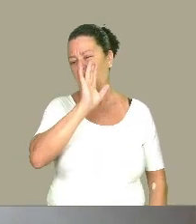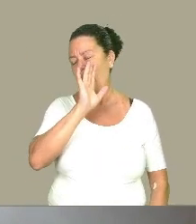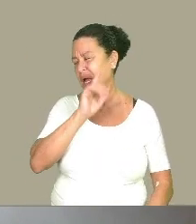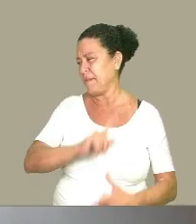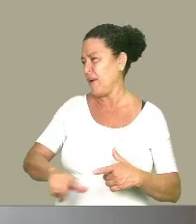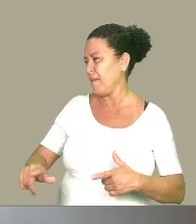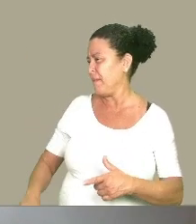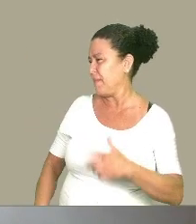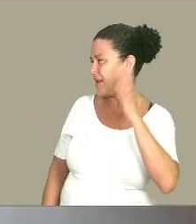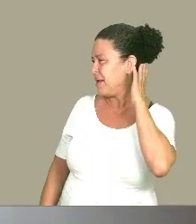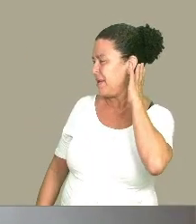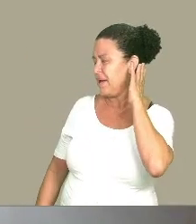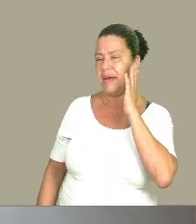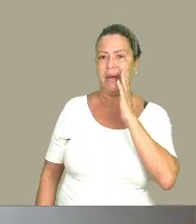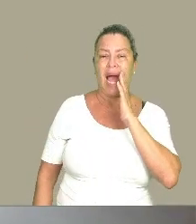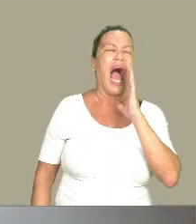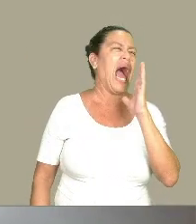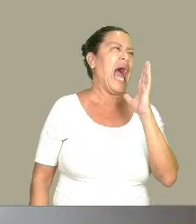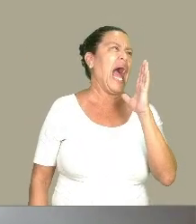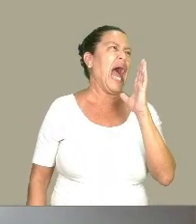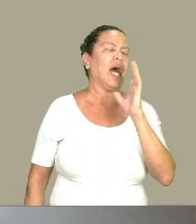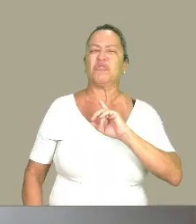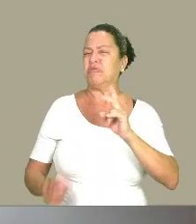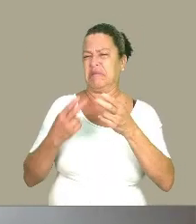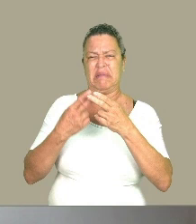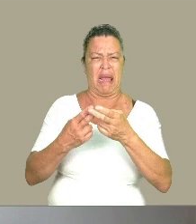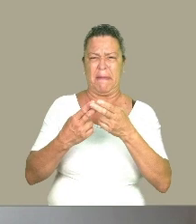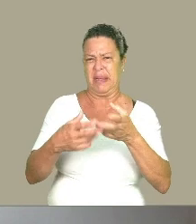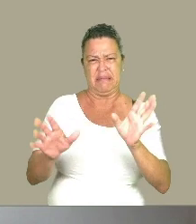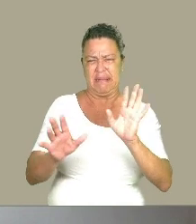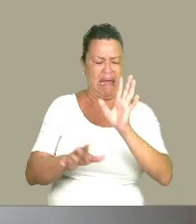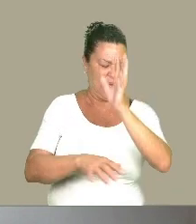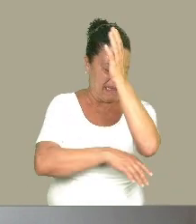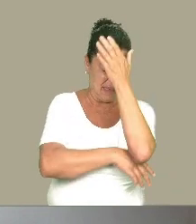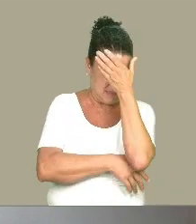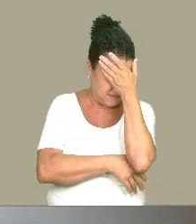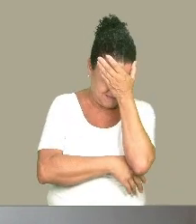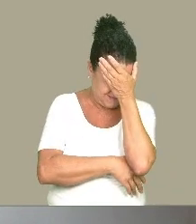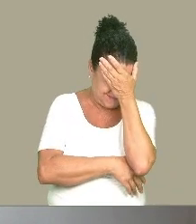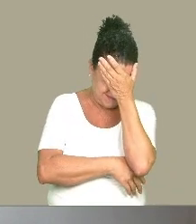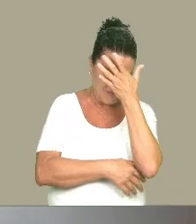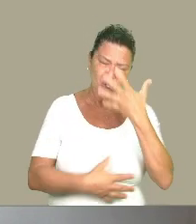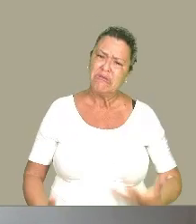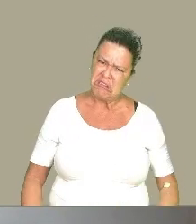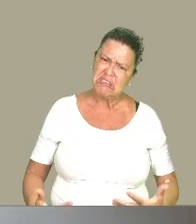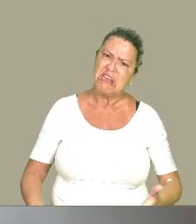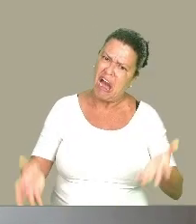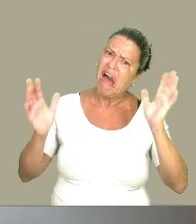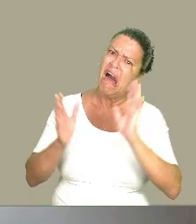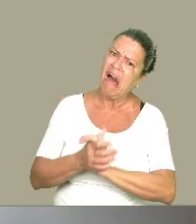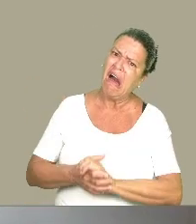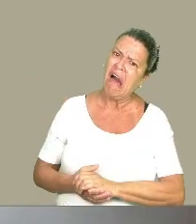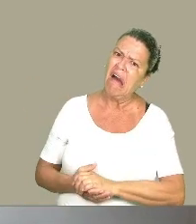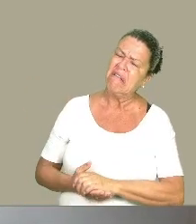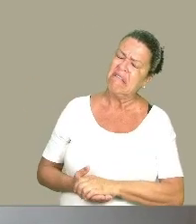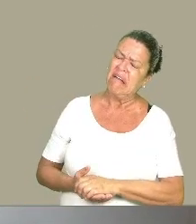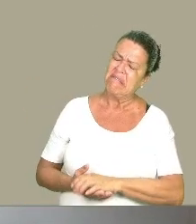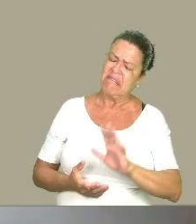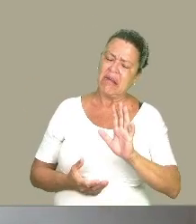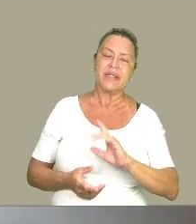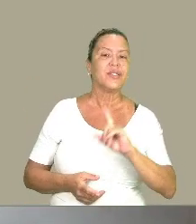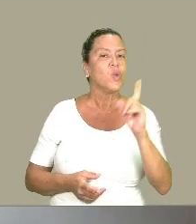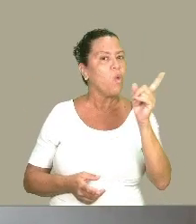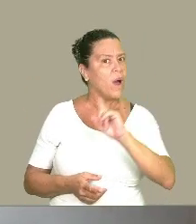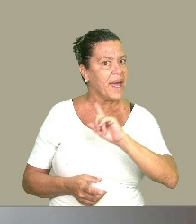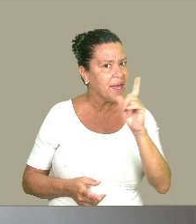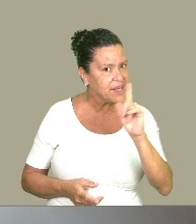problema. Não tenho paciência, não tenho mais saco para ficar batalhando por isso. Não é esse o